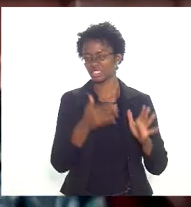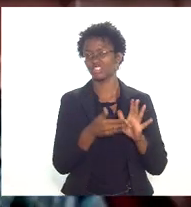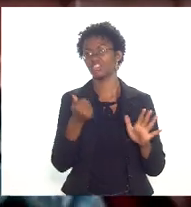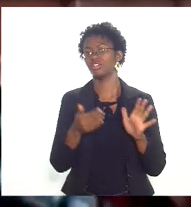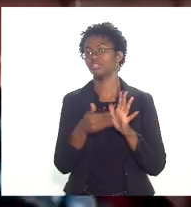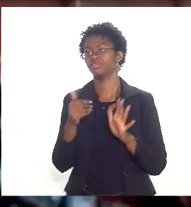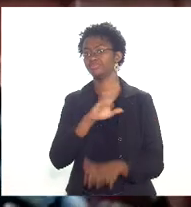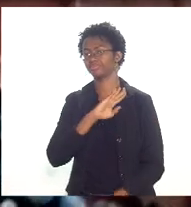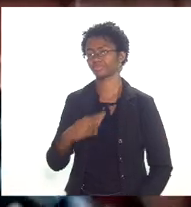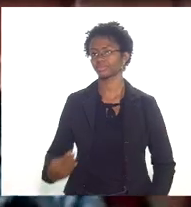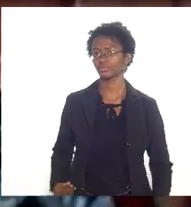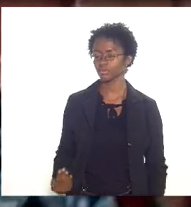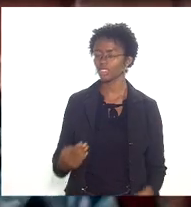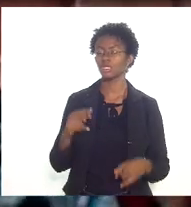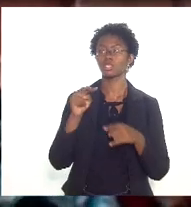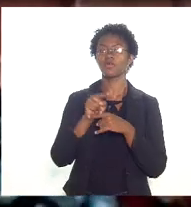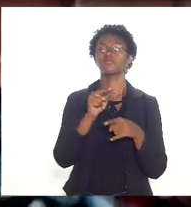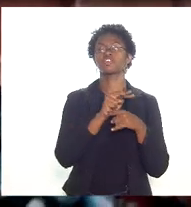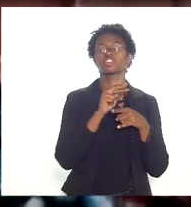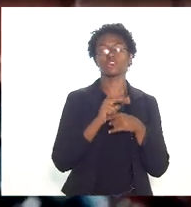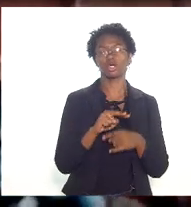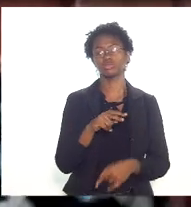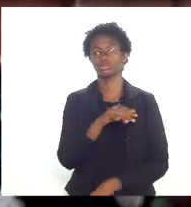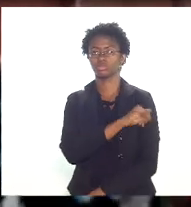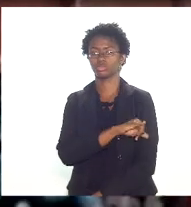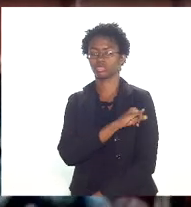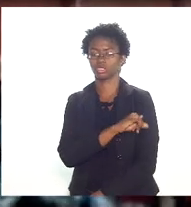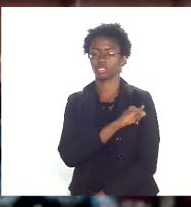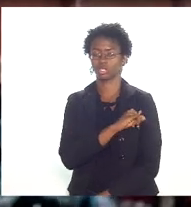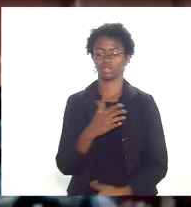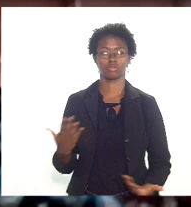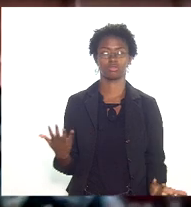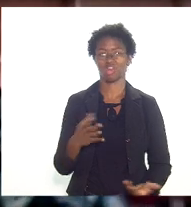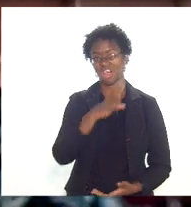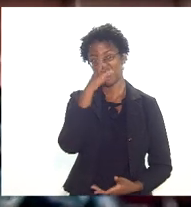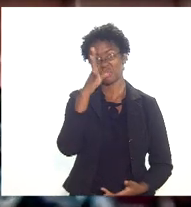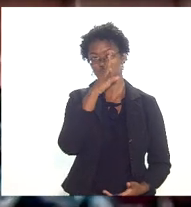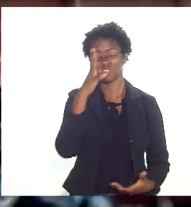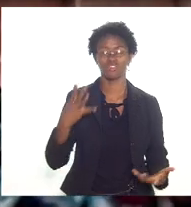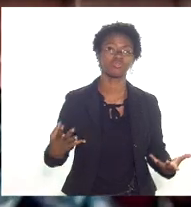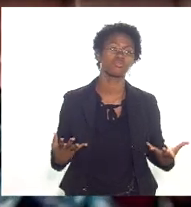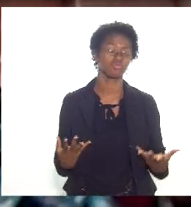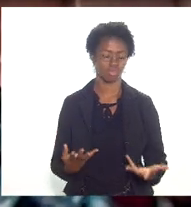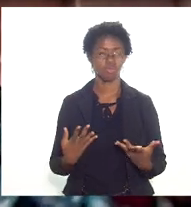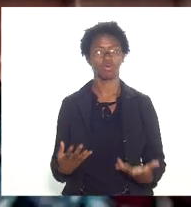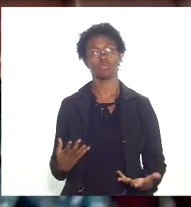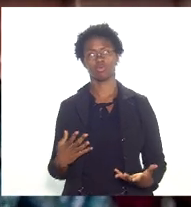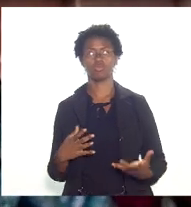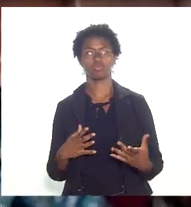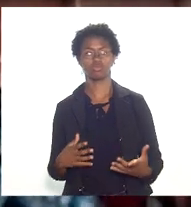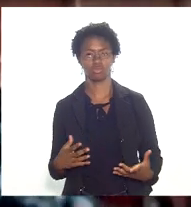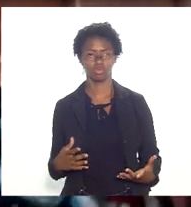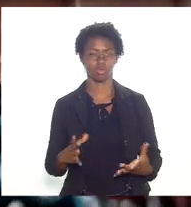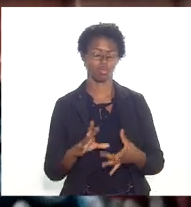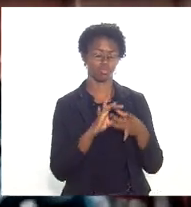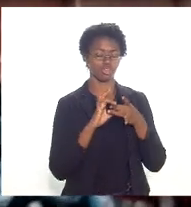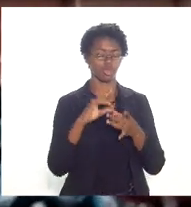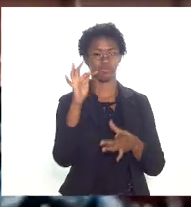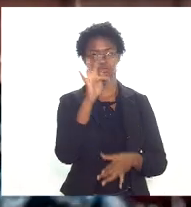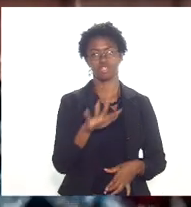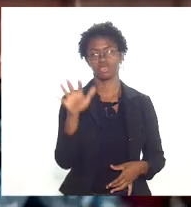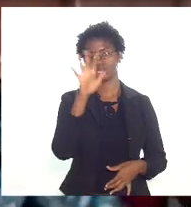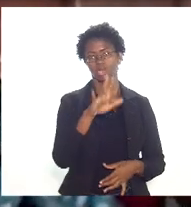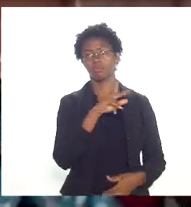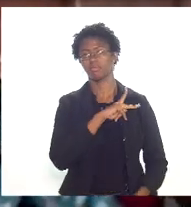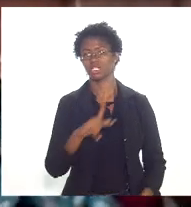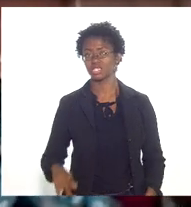governança fiscal do Estado do Rio de Janeiro é absurda a forma com que o ente Federal vem tratando esse estado o